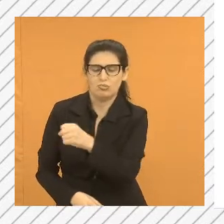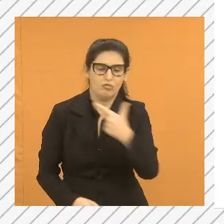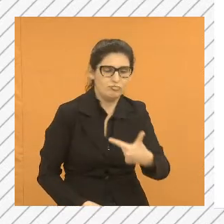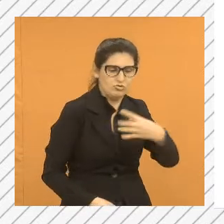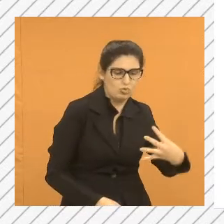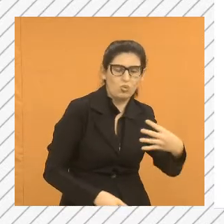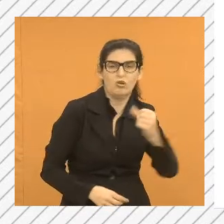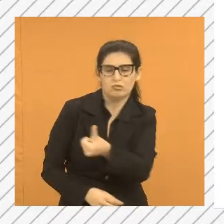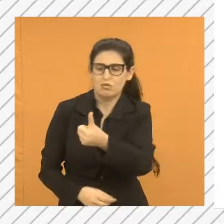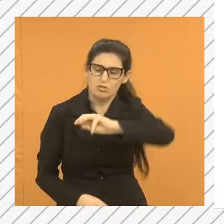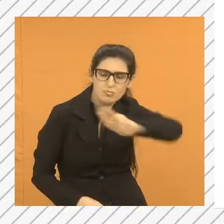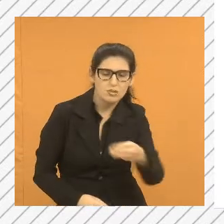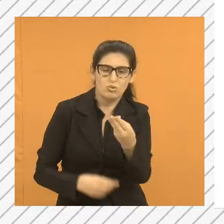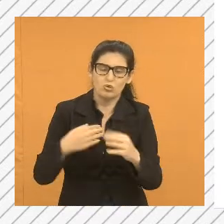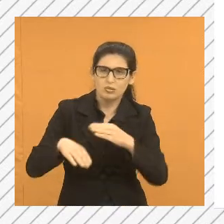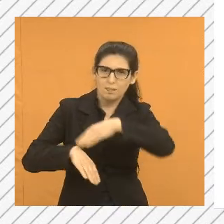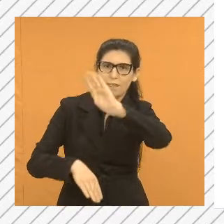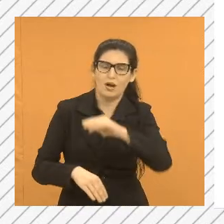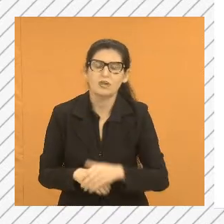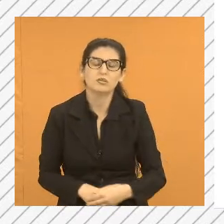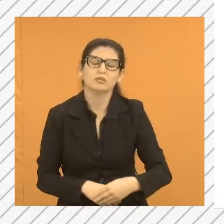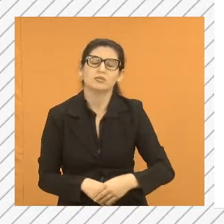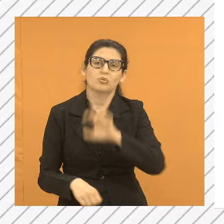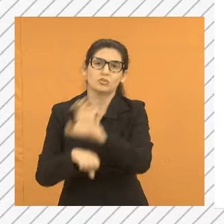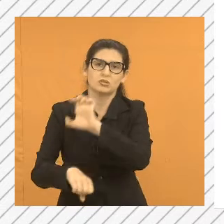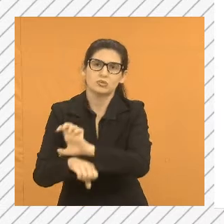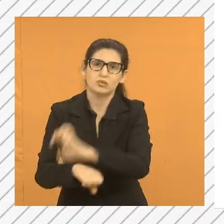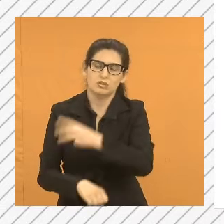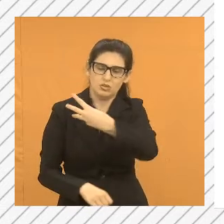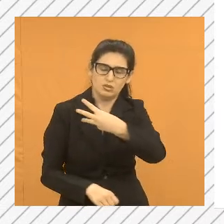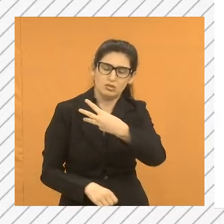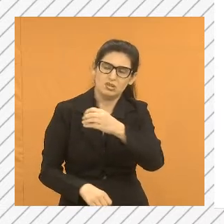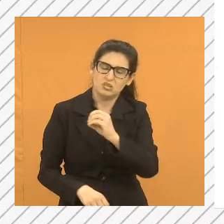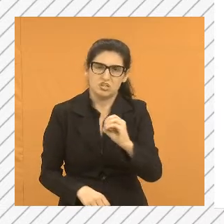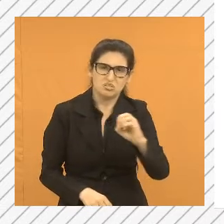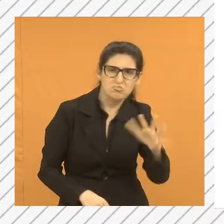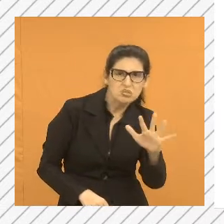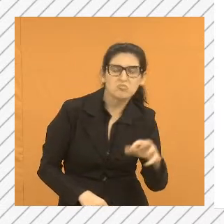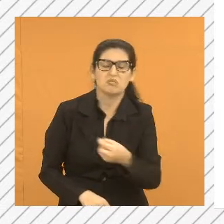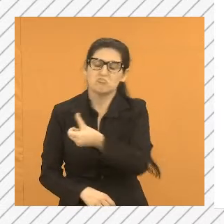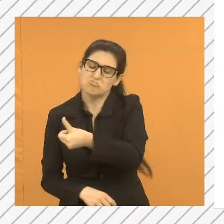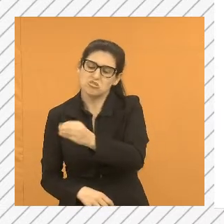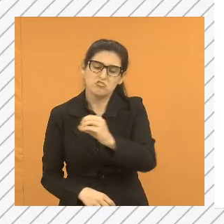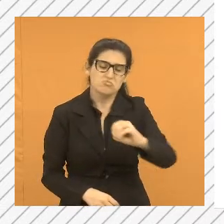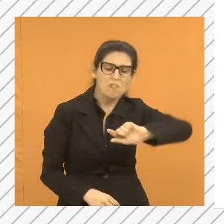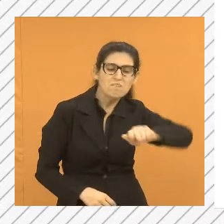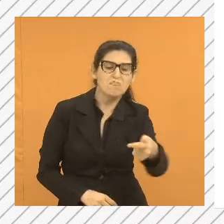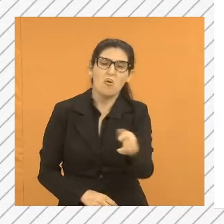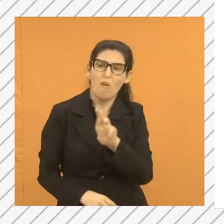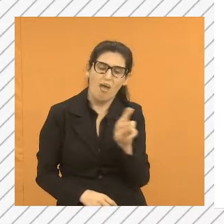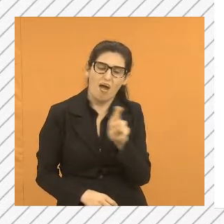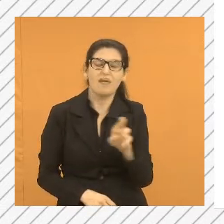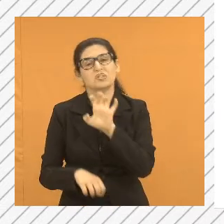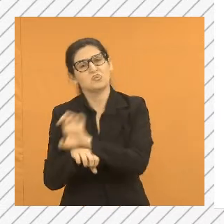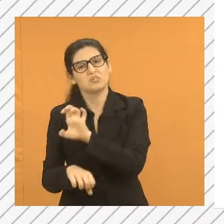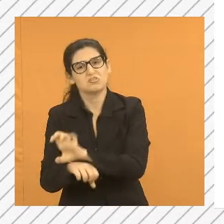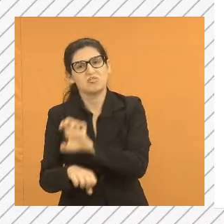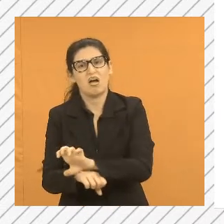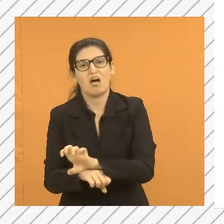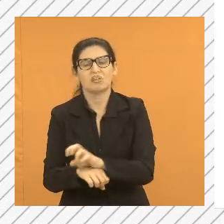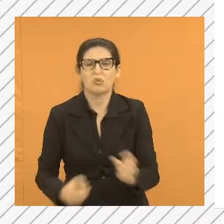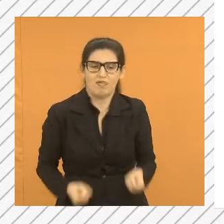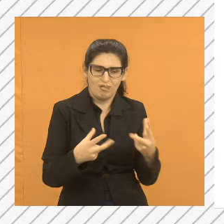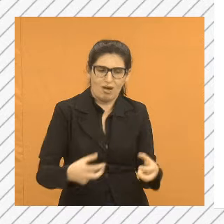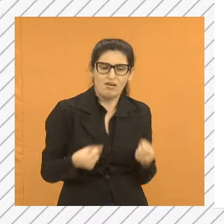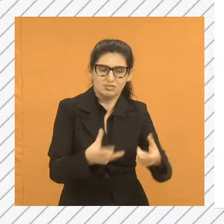24, 6 milhões a mais, e do Estado foi de 300 e poucos para 600 mil reais. O Estado, geralmente, a gente gasta para